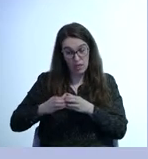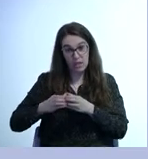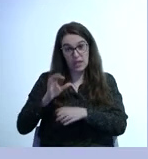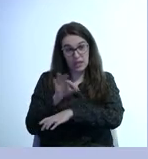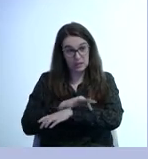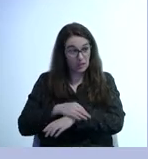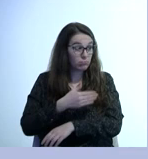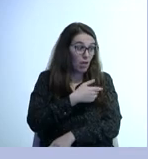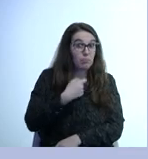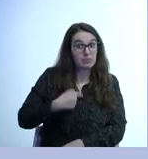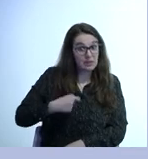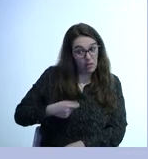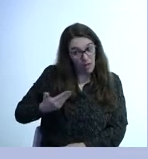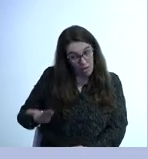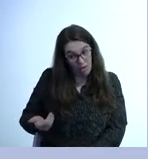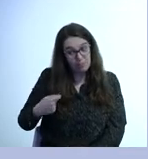Presidente,